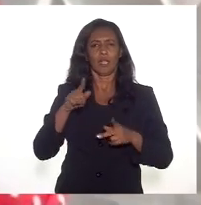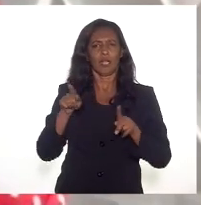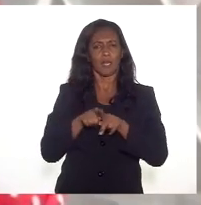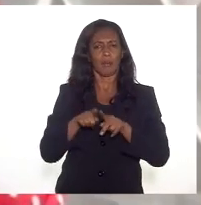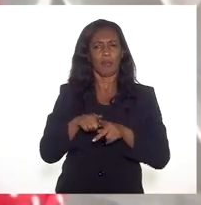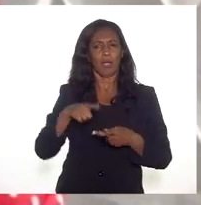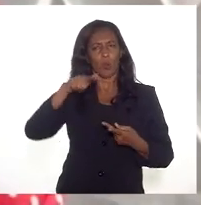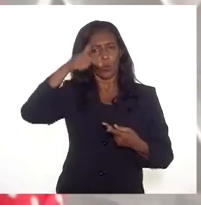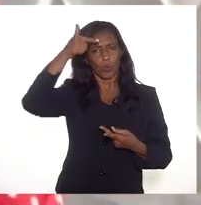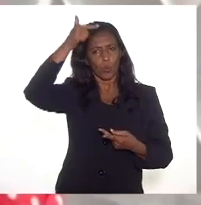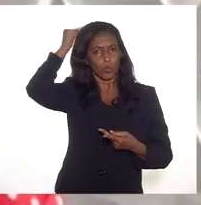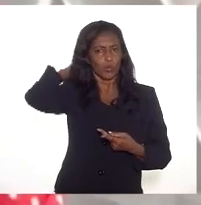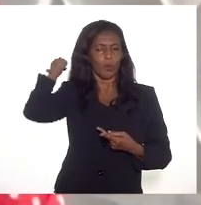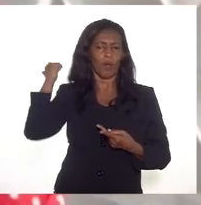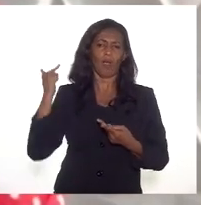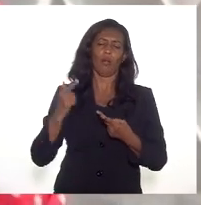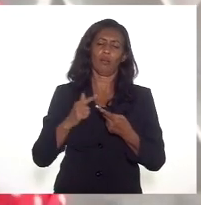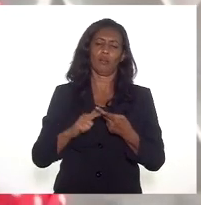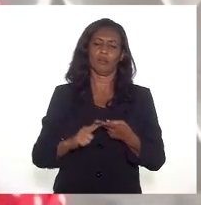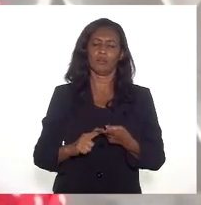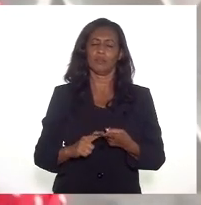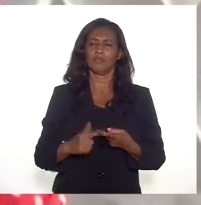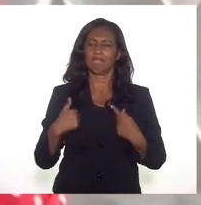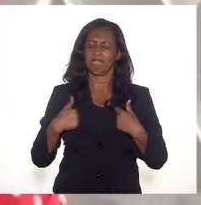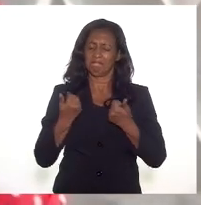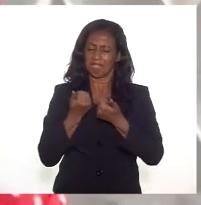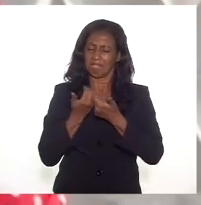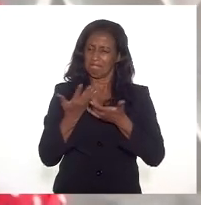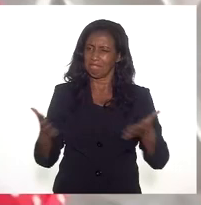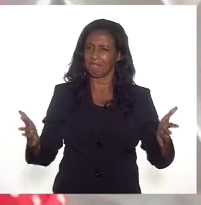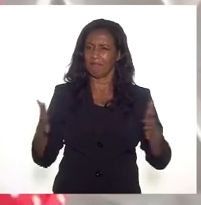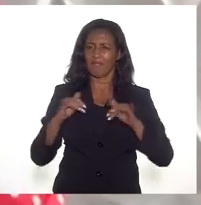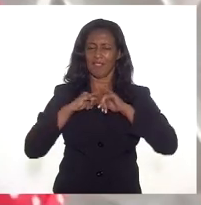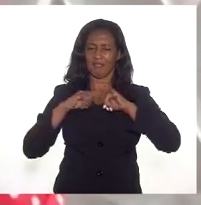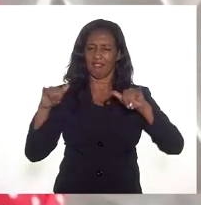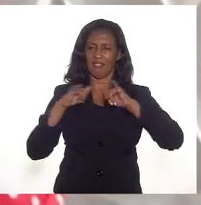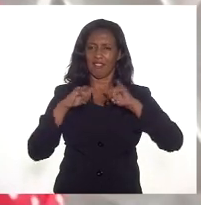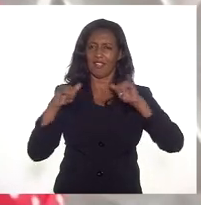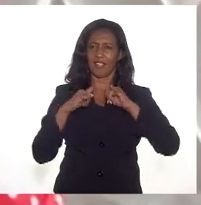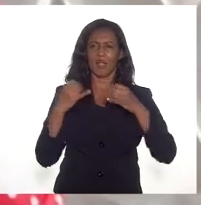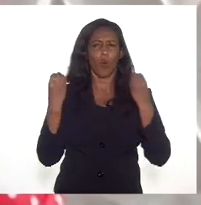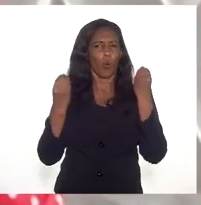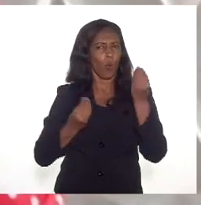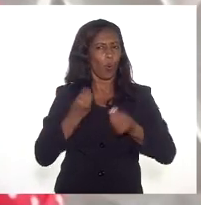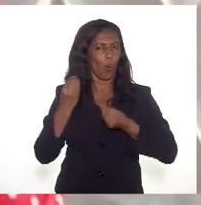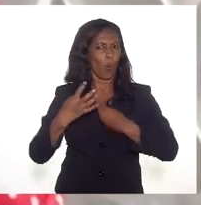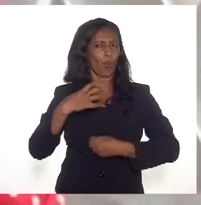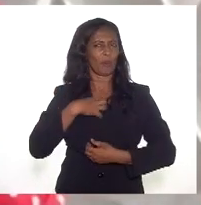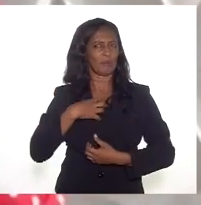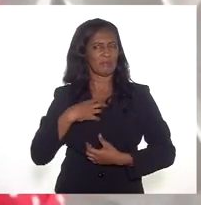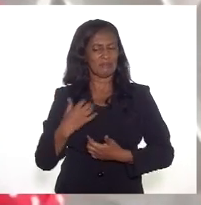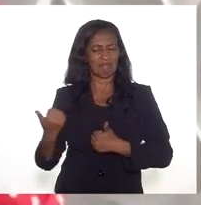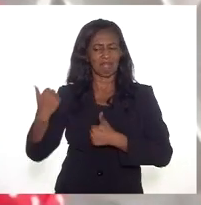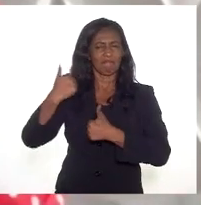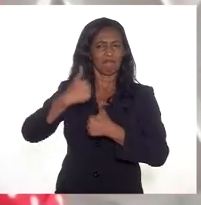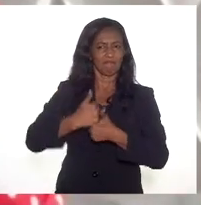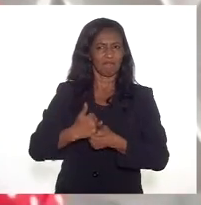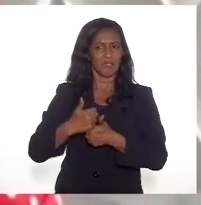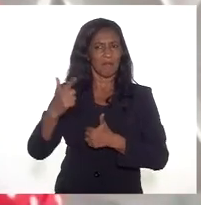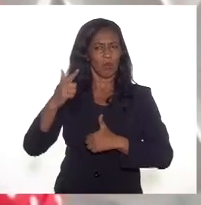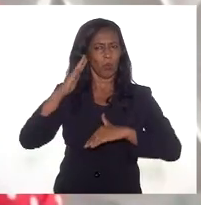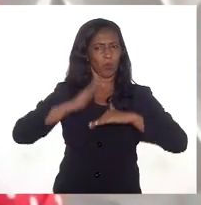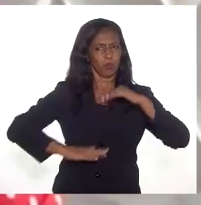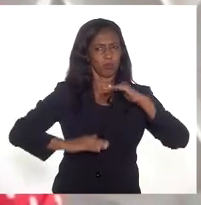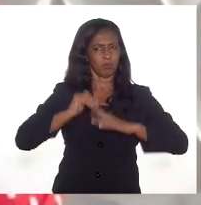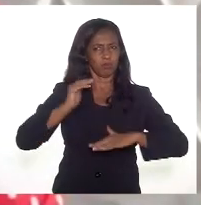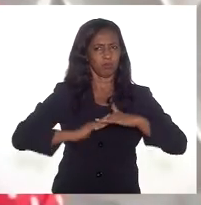então quero lhe saudar e lhe dar essa declaração pessoal do quanto me senti representada com a sua